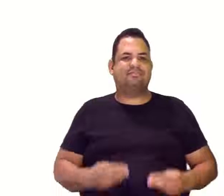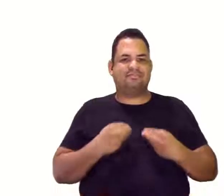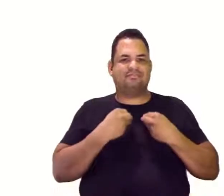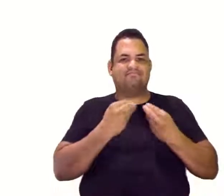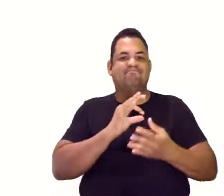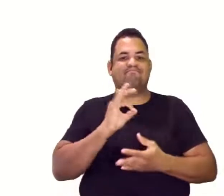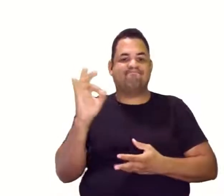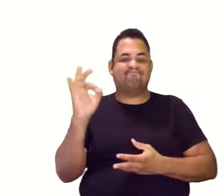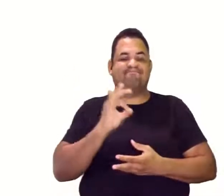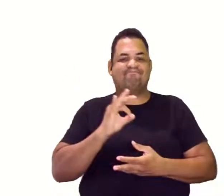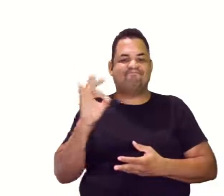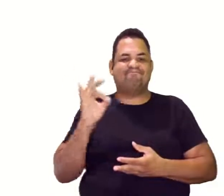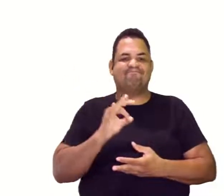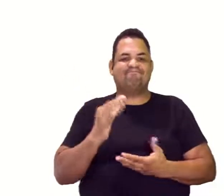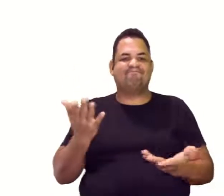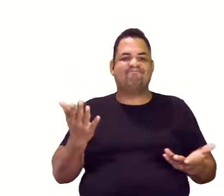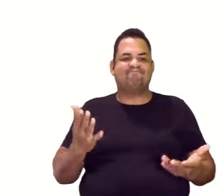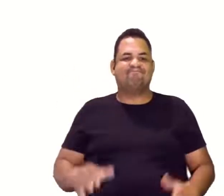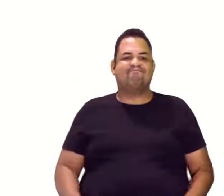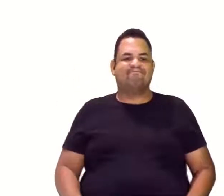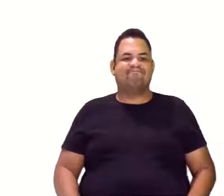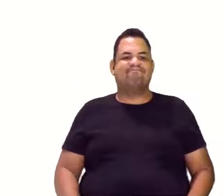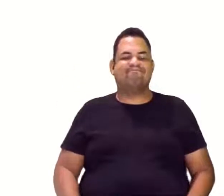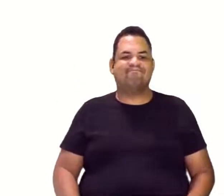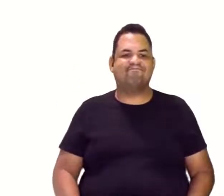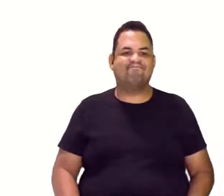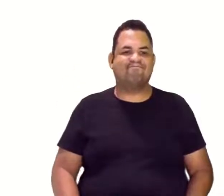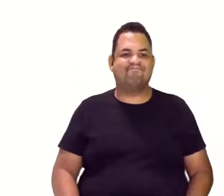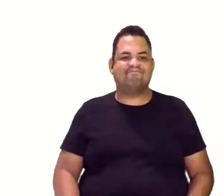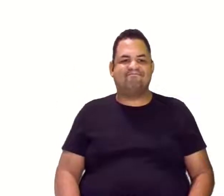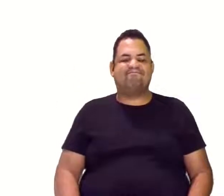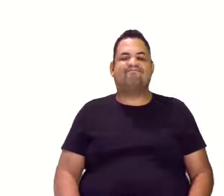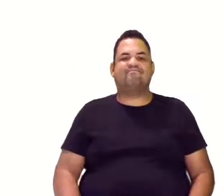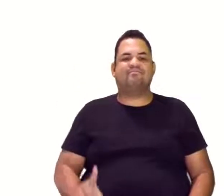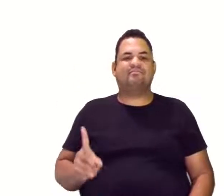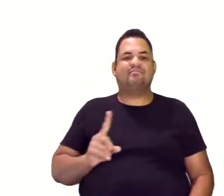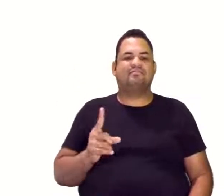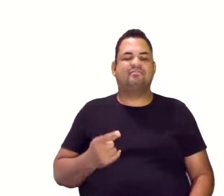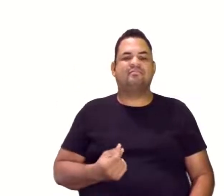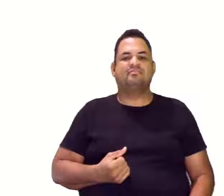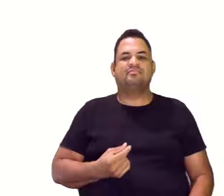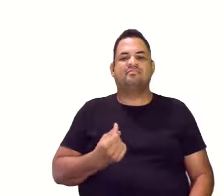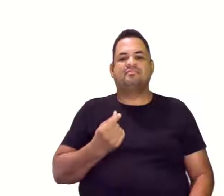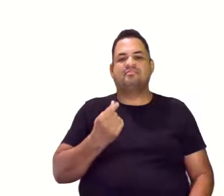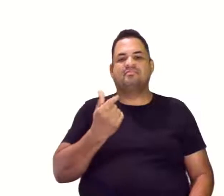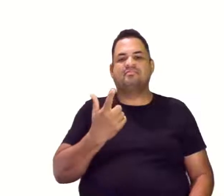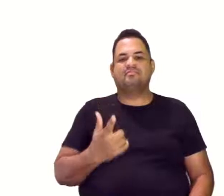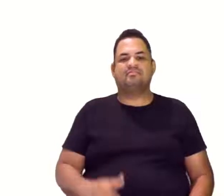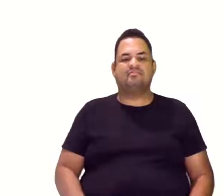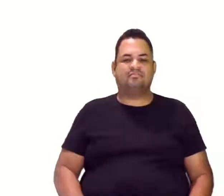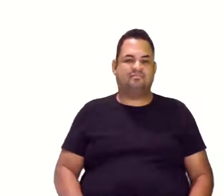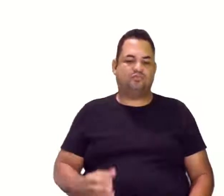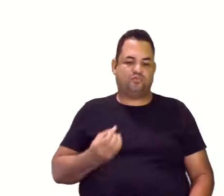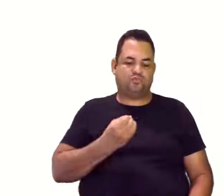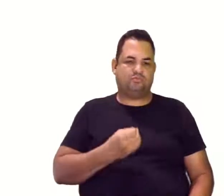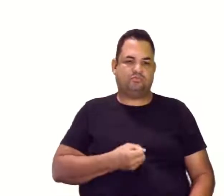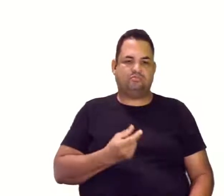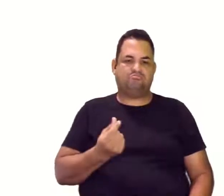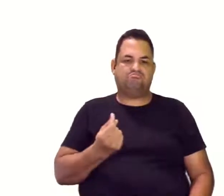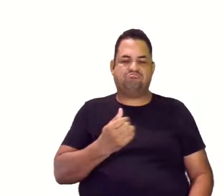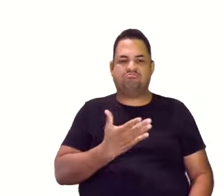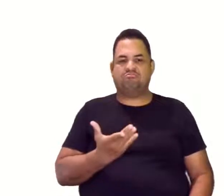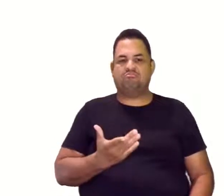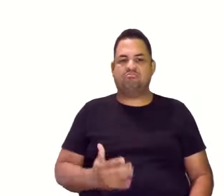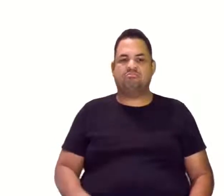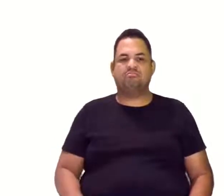pedindo a porcentagem da redução, né? E não a parte de valor, né? Se estivesse falando em